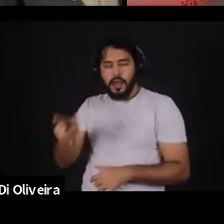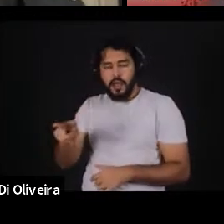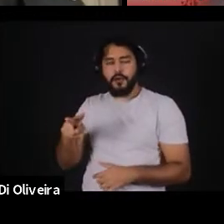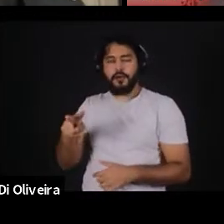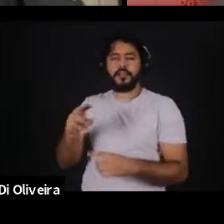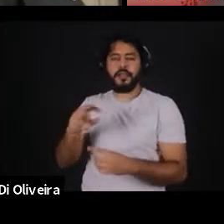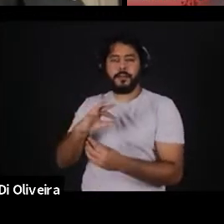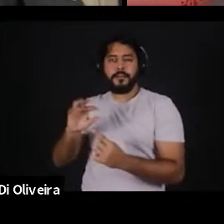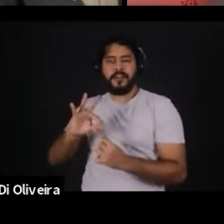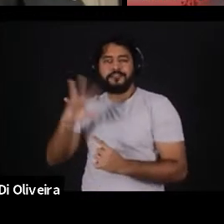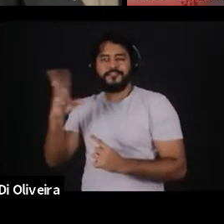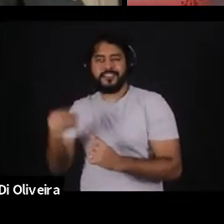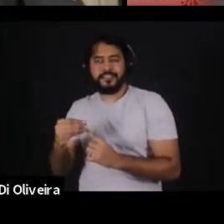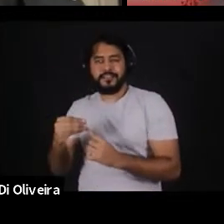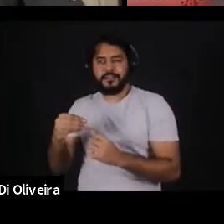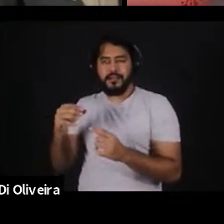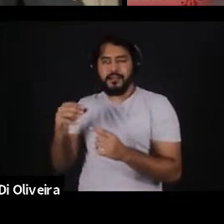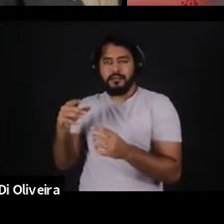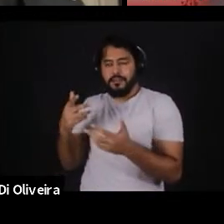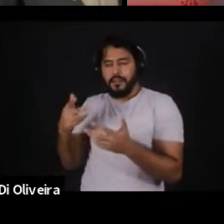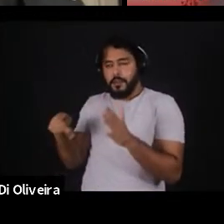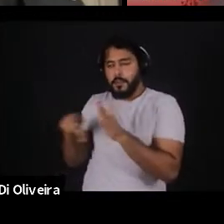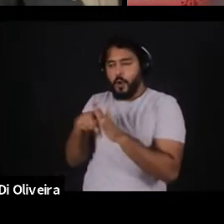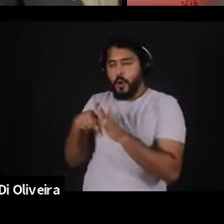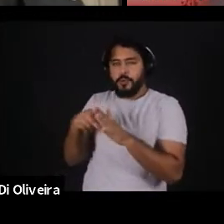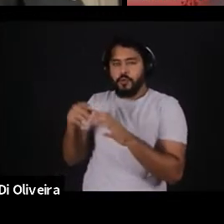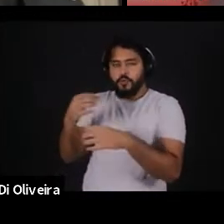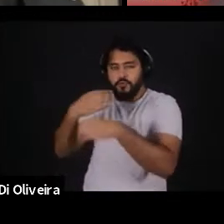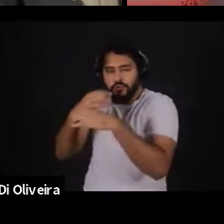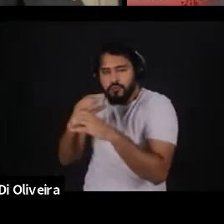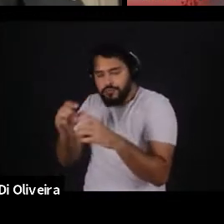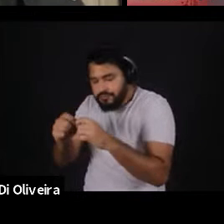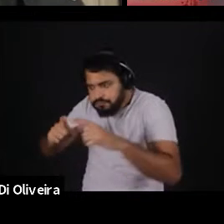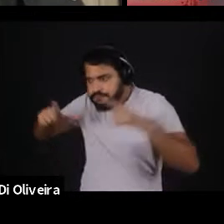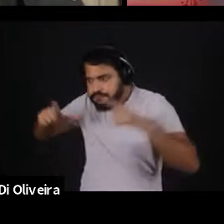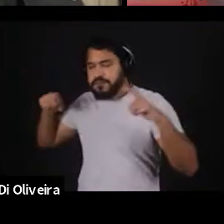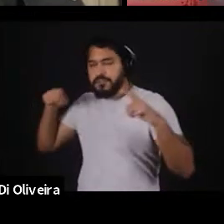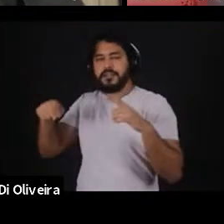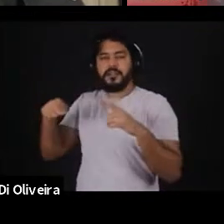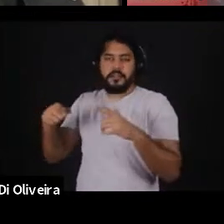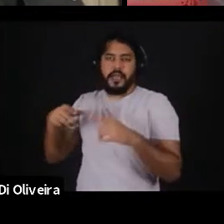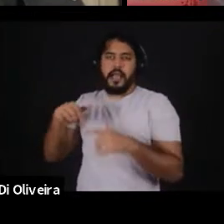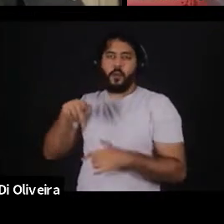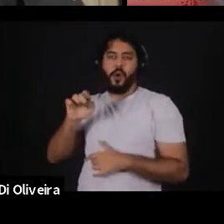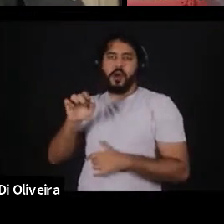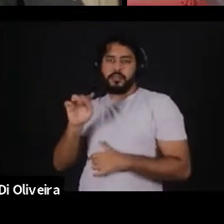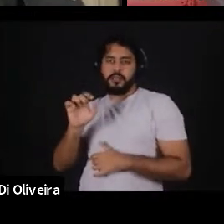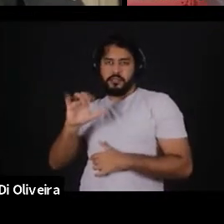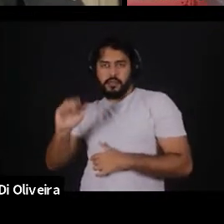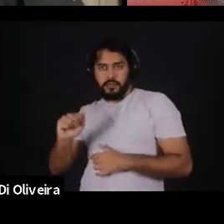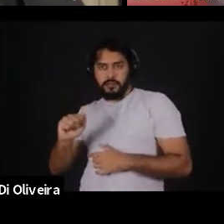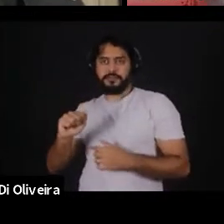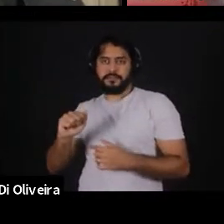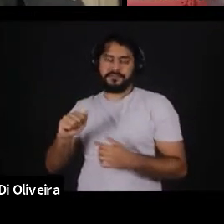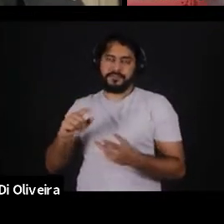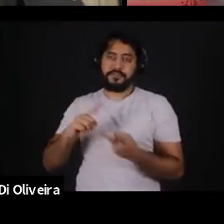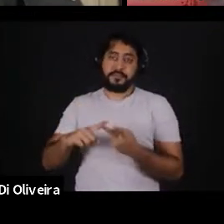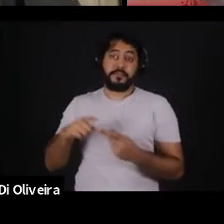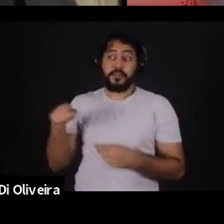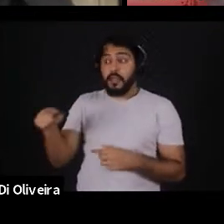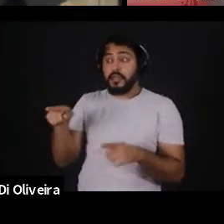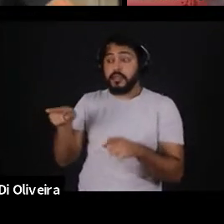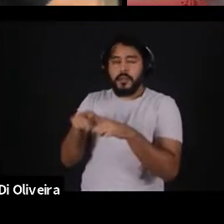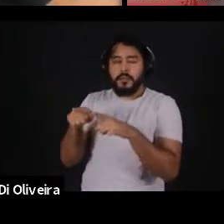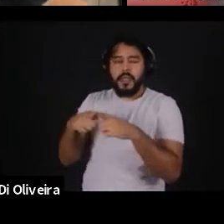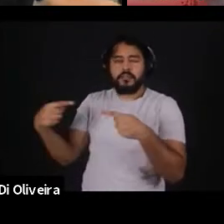olhando para o universo da física quântica, que ao contrário da física dos corpos, seria a física clássica. Tá aí disputando a